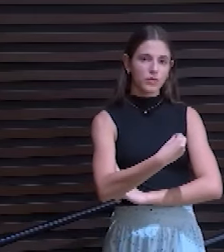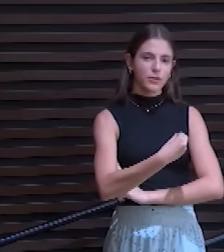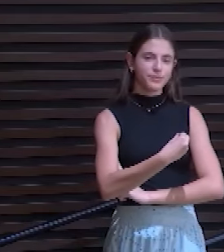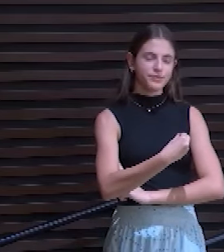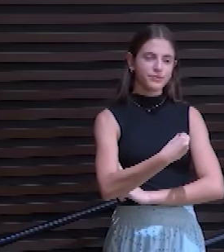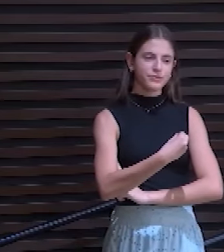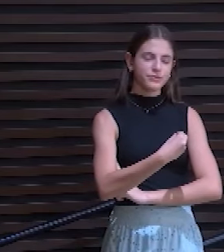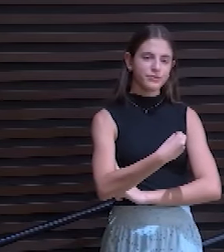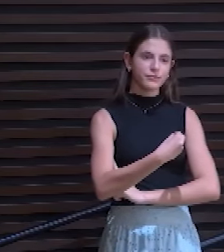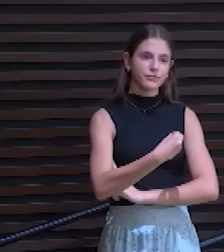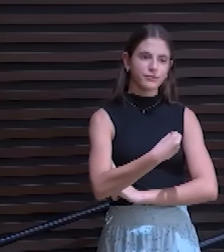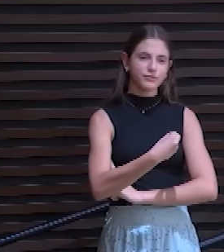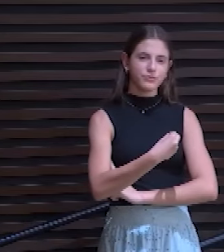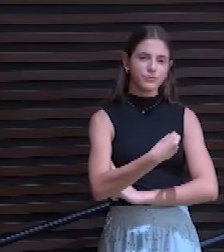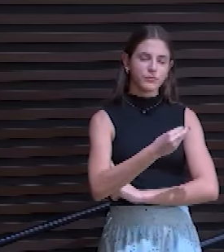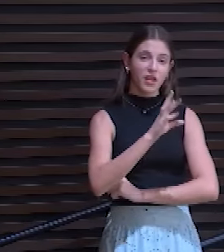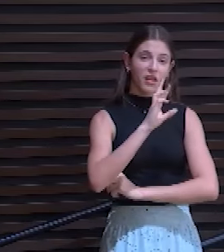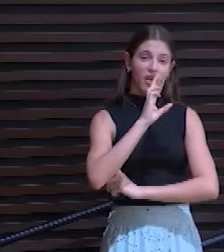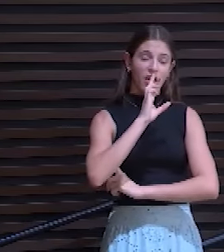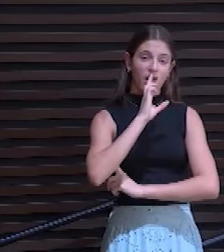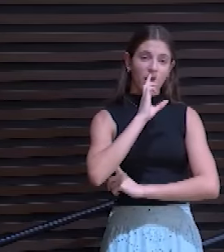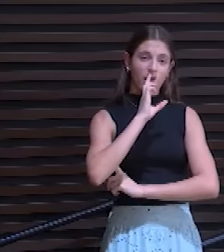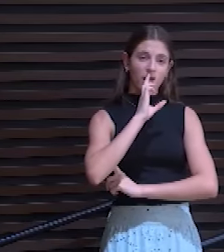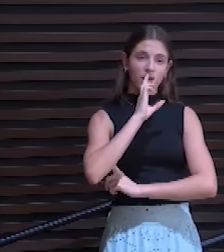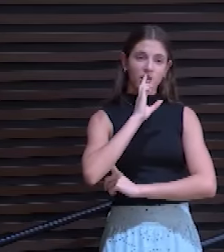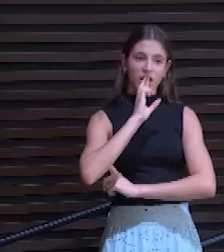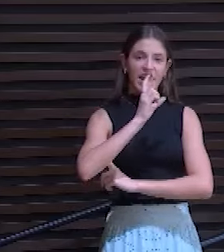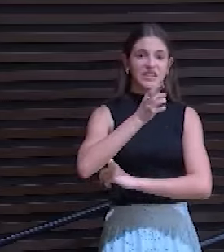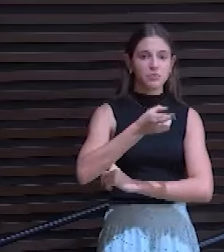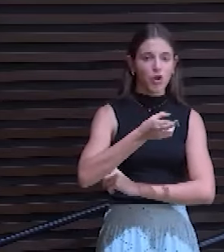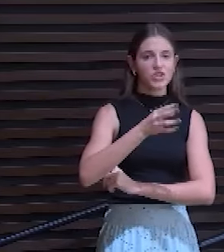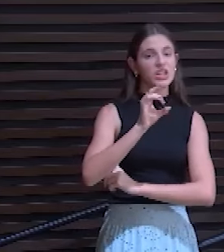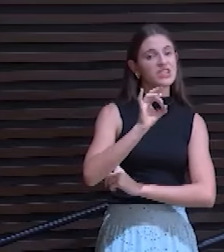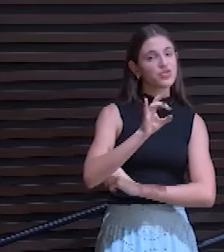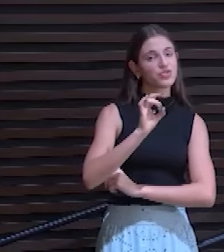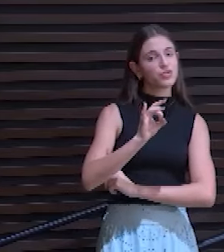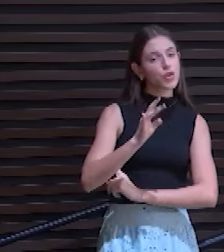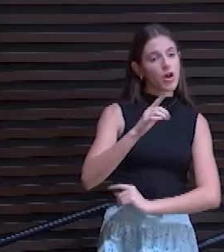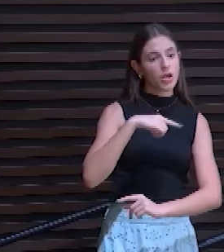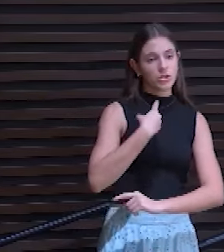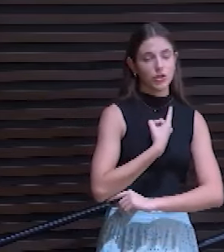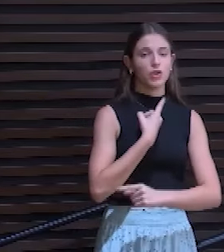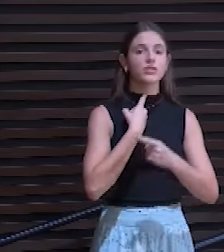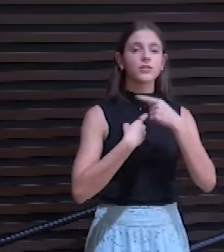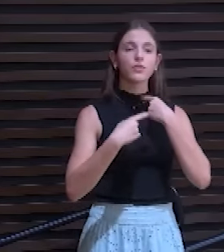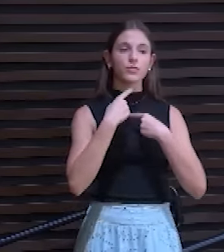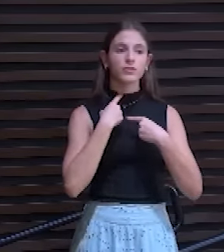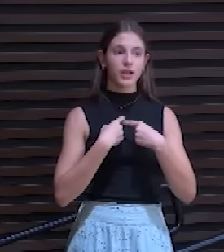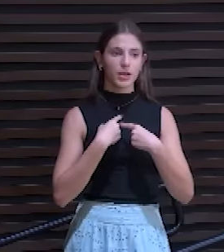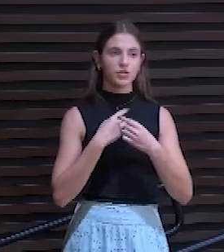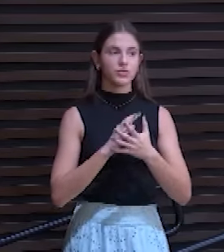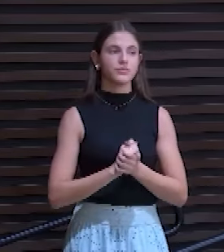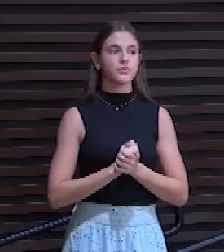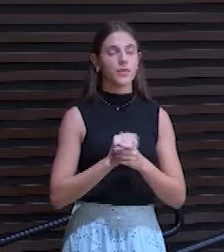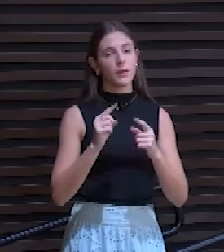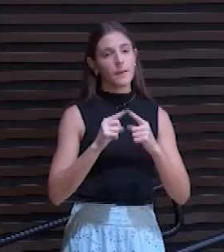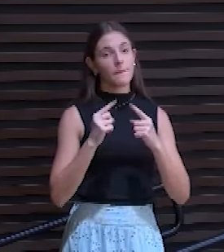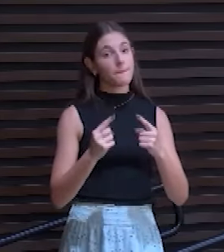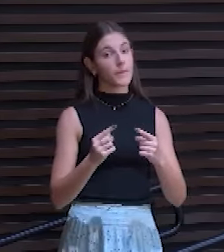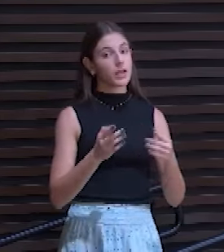que retribuição esperamos deles. Parece certo e traz muitos e bons resultados, mas é um